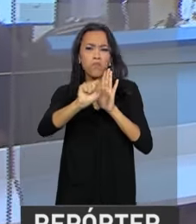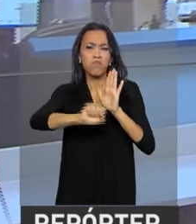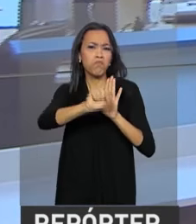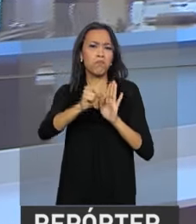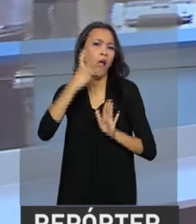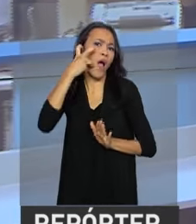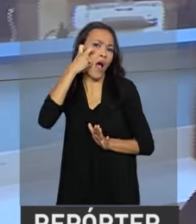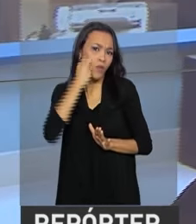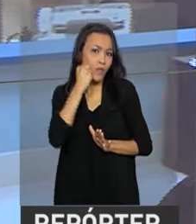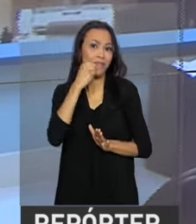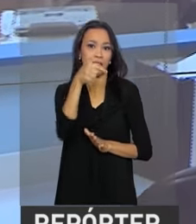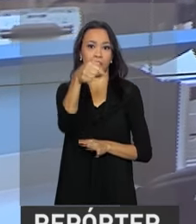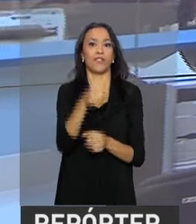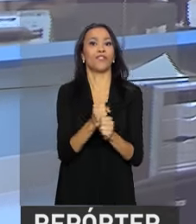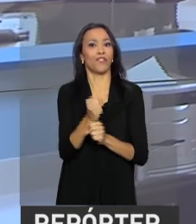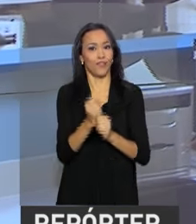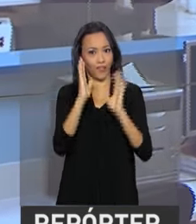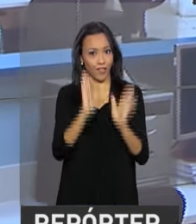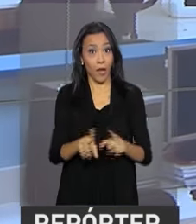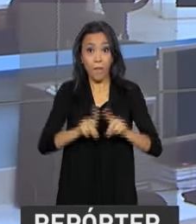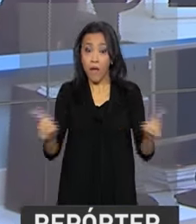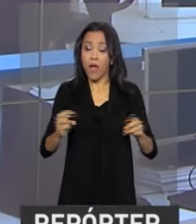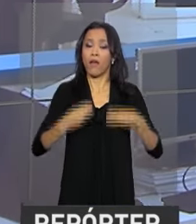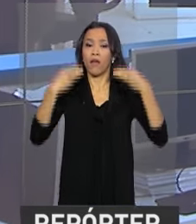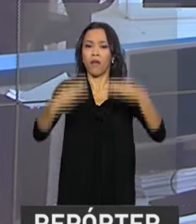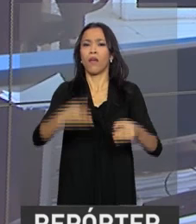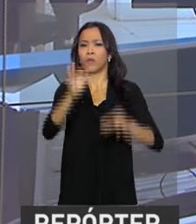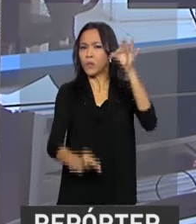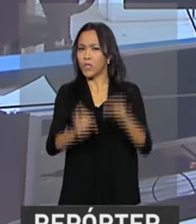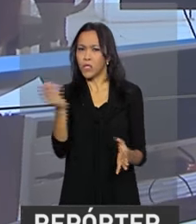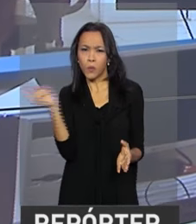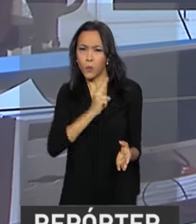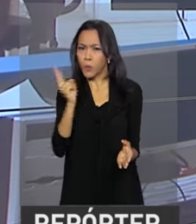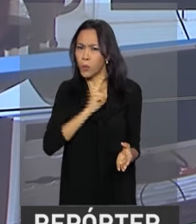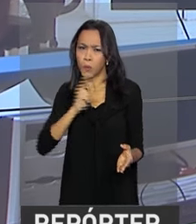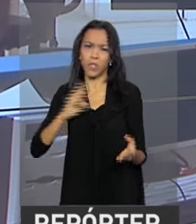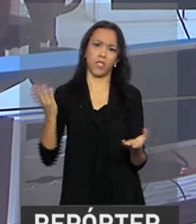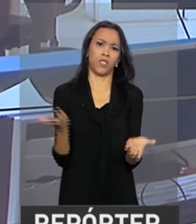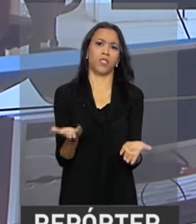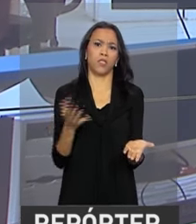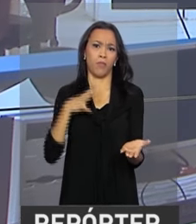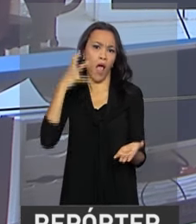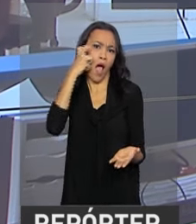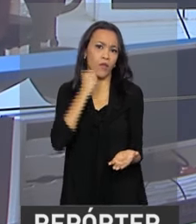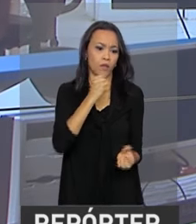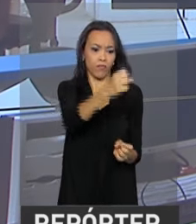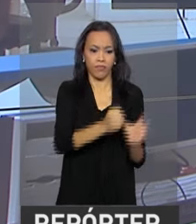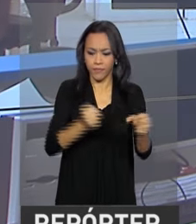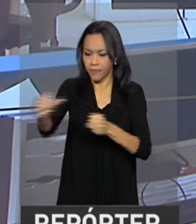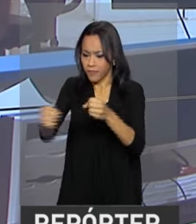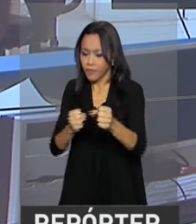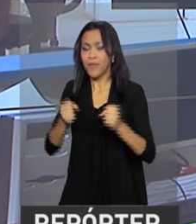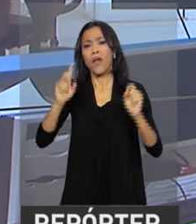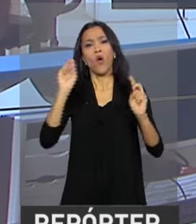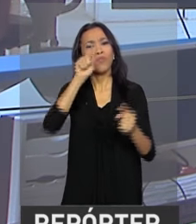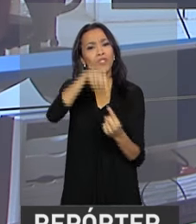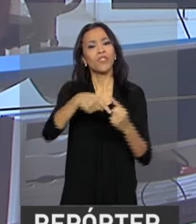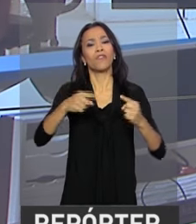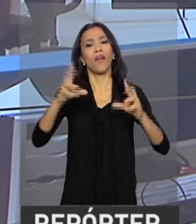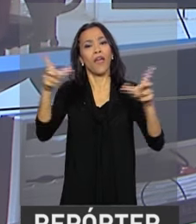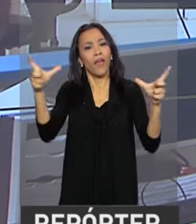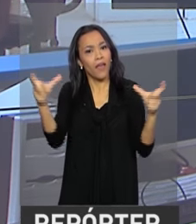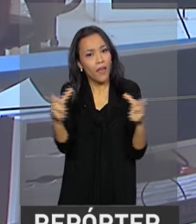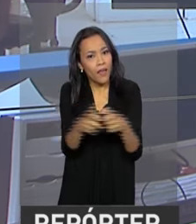7 anos, mas o Ministério da Justiça quer tornar esse processo mais rápido. A meta é reduzir o número de crianças que estão em abrigos,